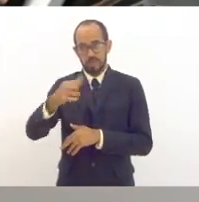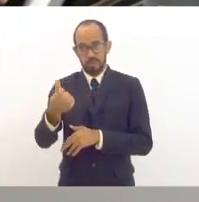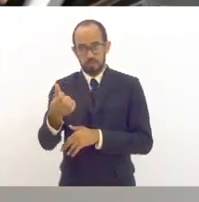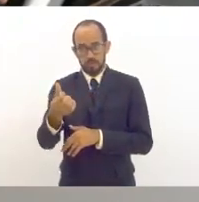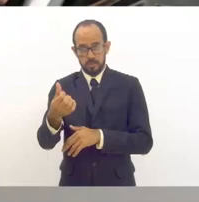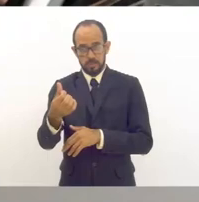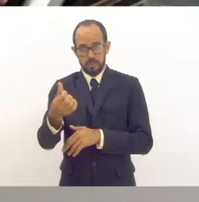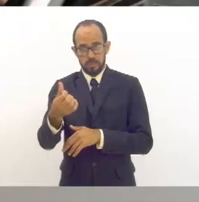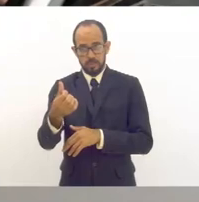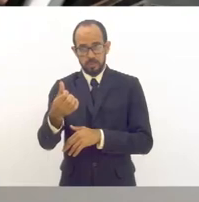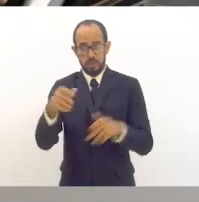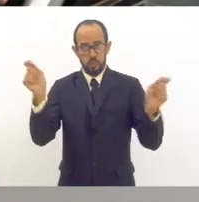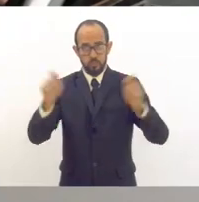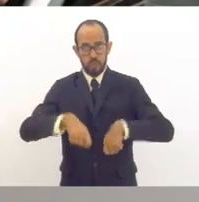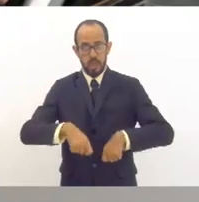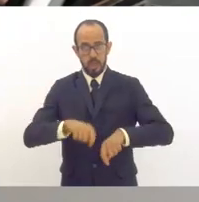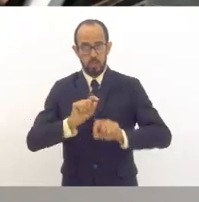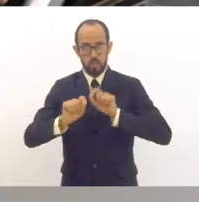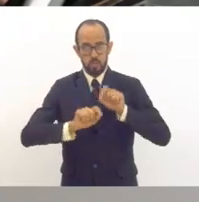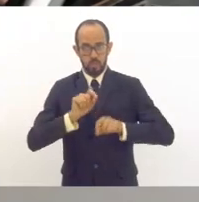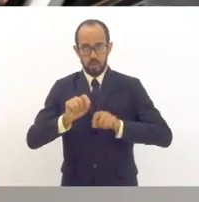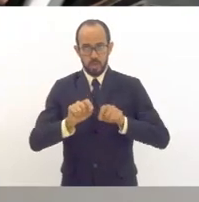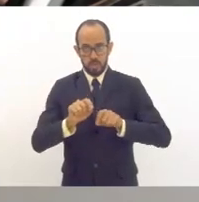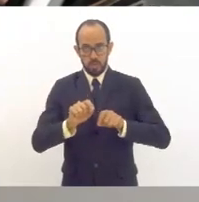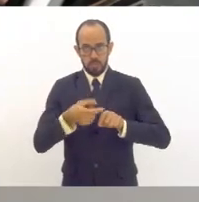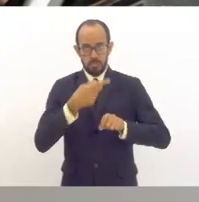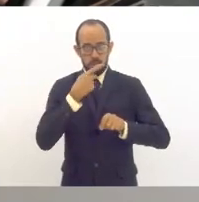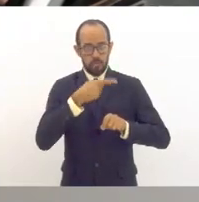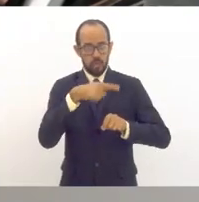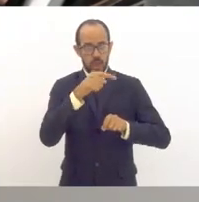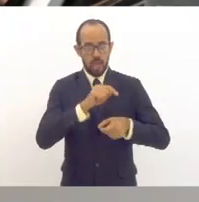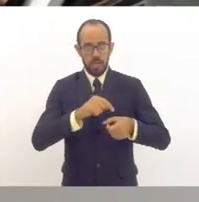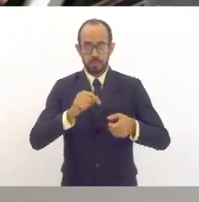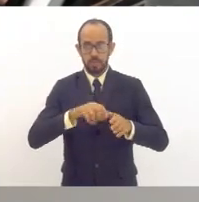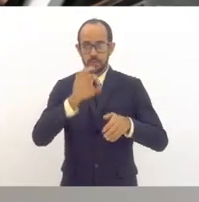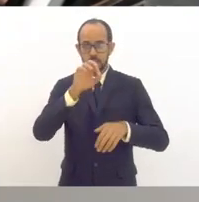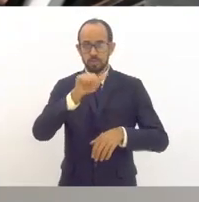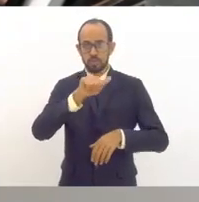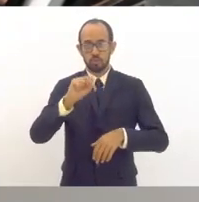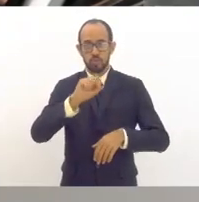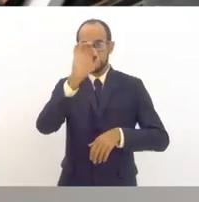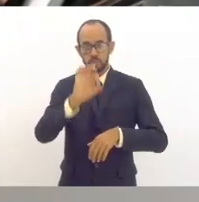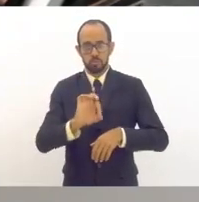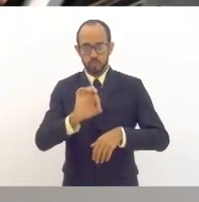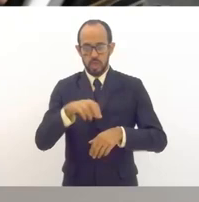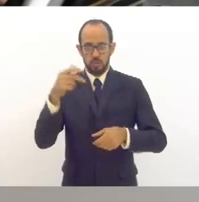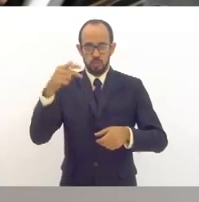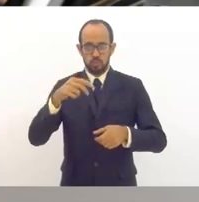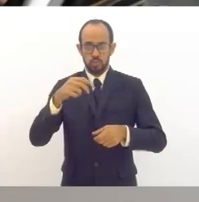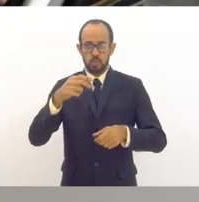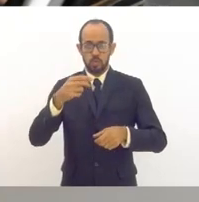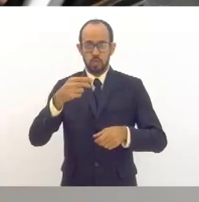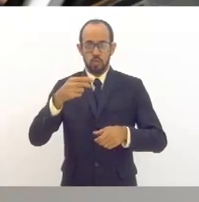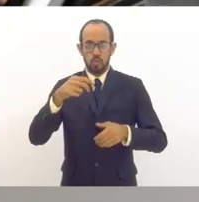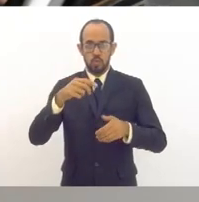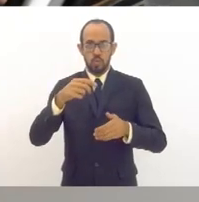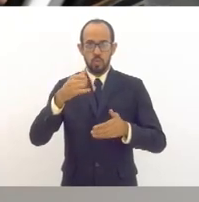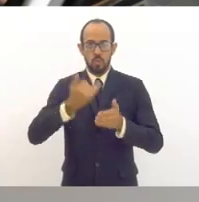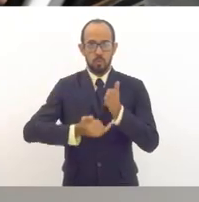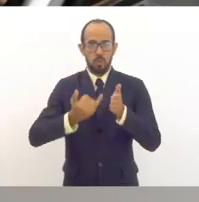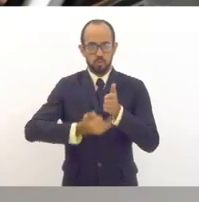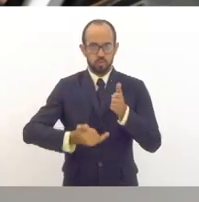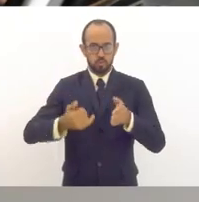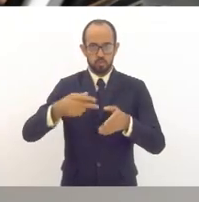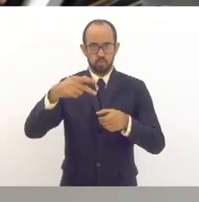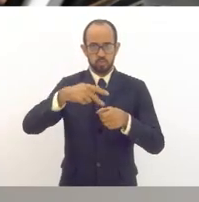não dá simplesmente para dizer que a alíquota de combustível é 18 porque a alíquota do diesel